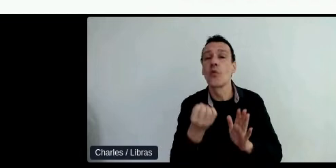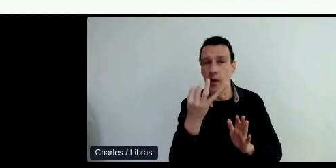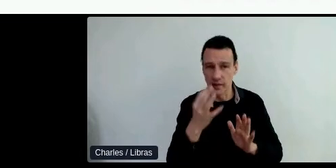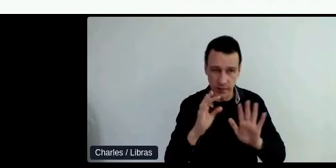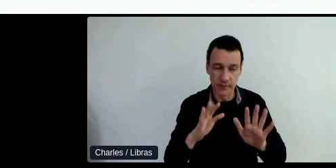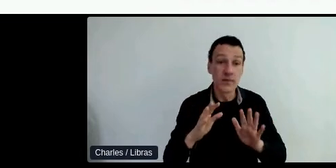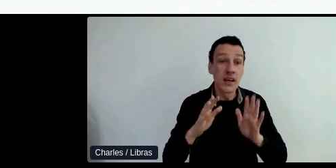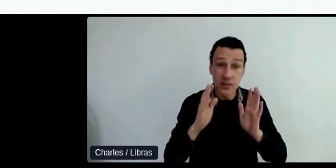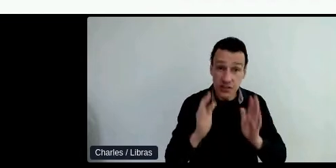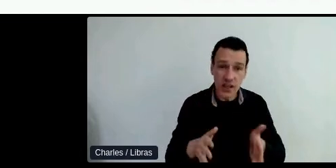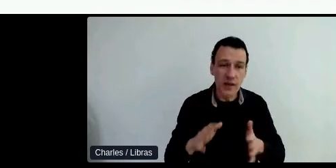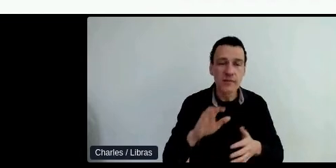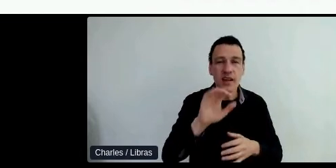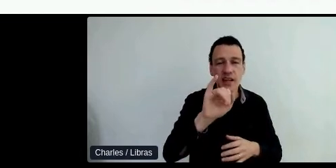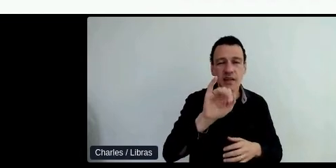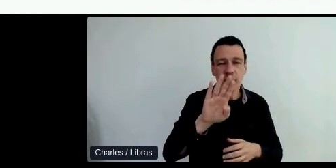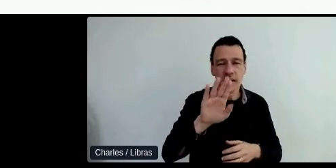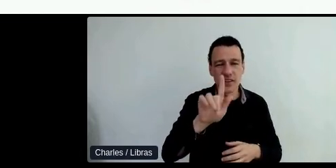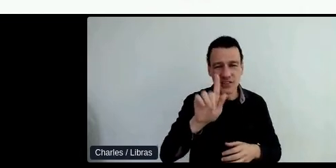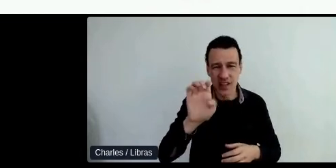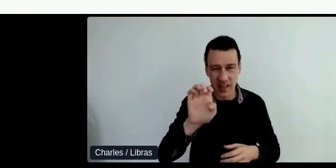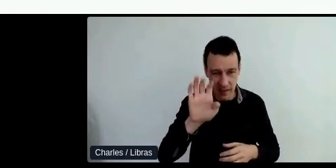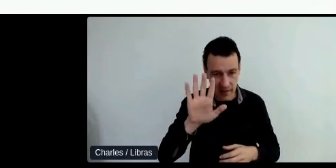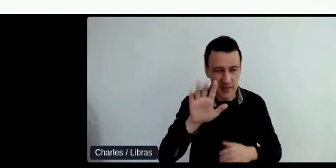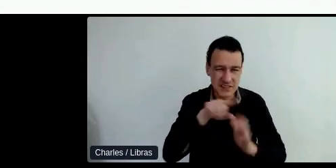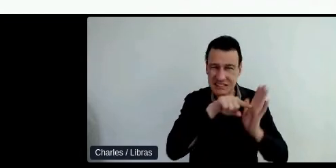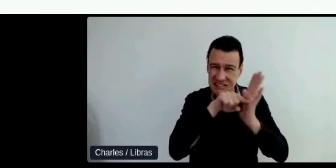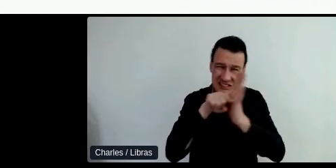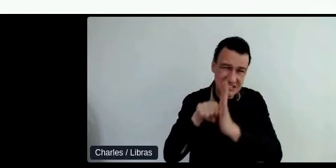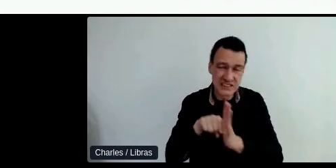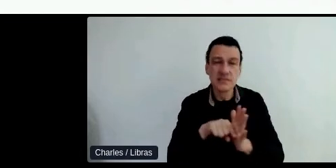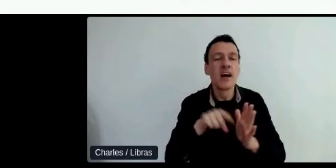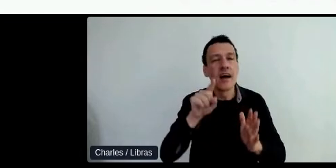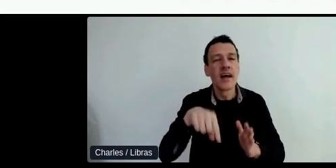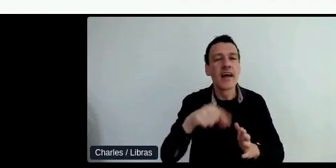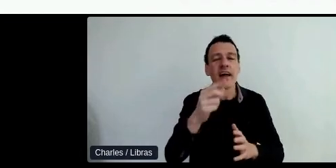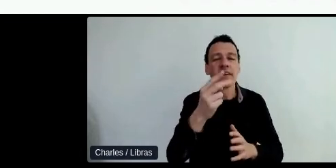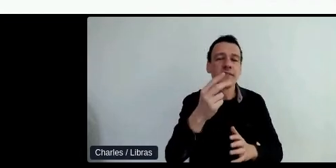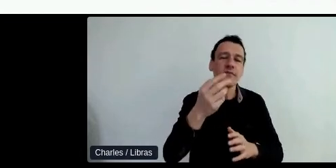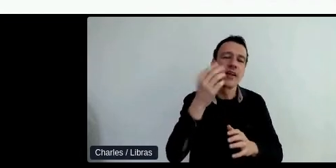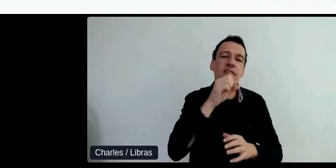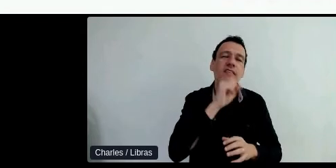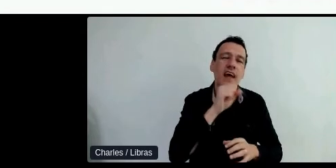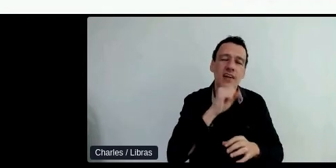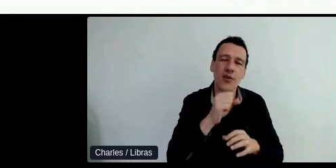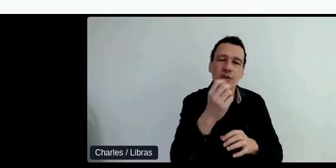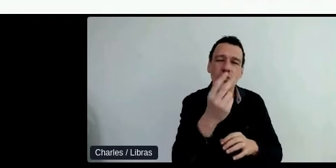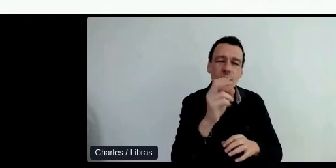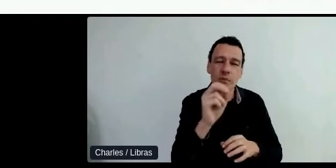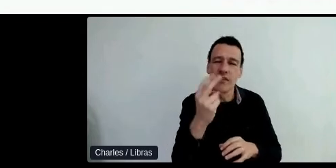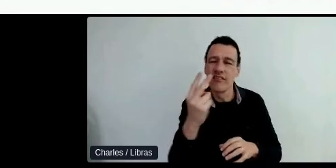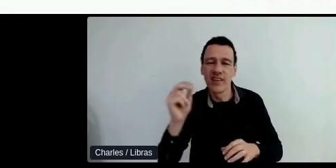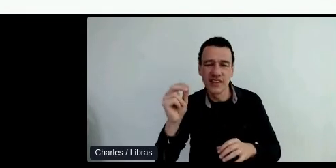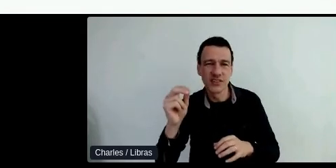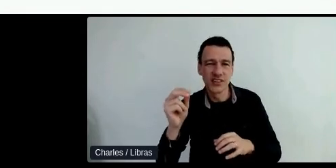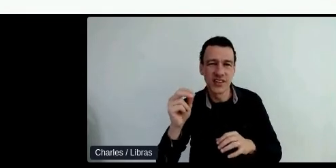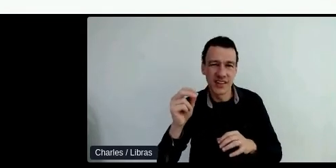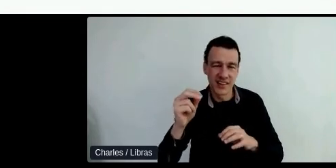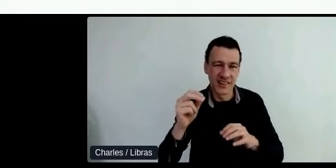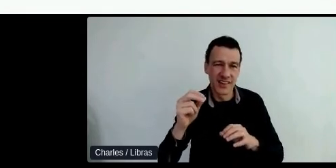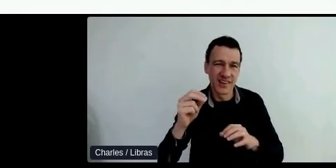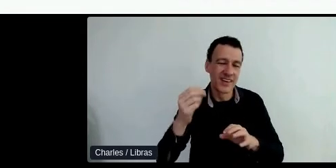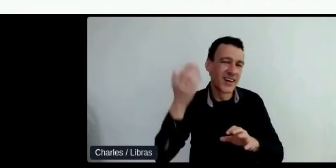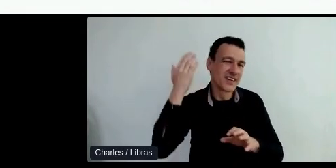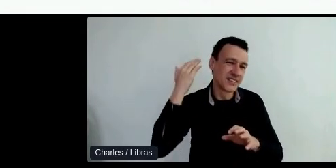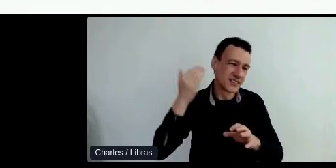que era para ter sido atualizado em 2020, né, mas acabou não sendo em função da pandemia, acho que esse ano ainda vai